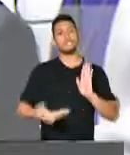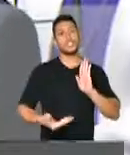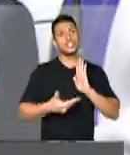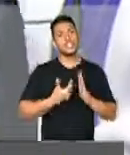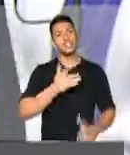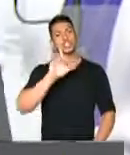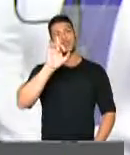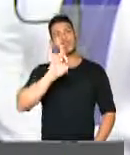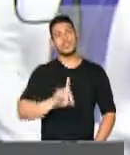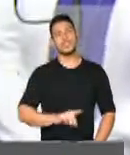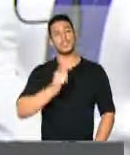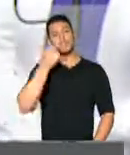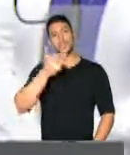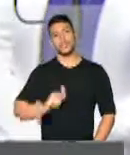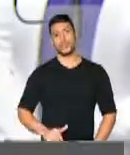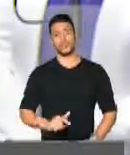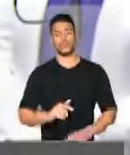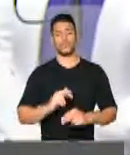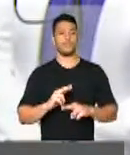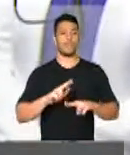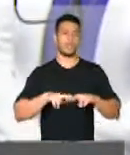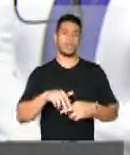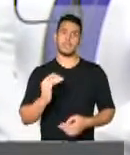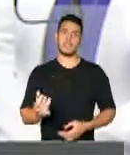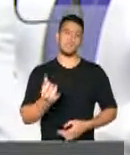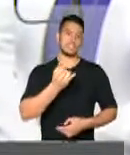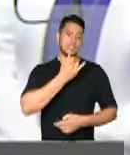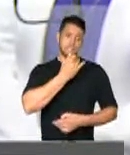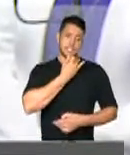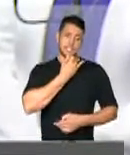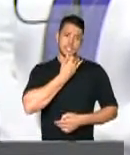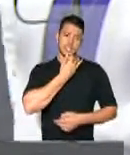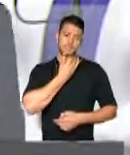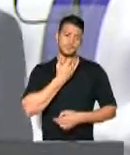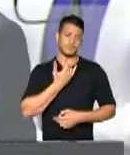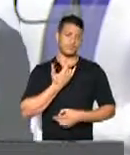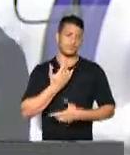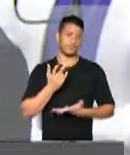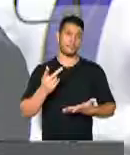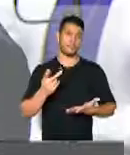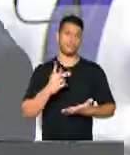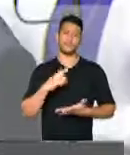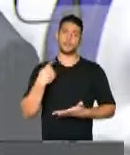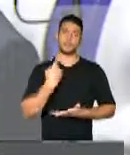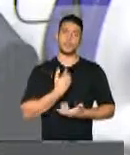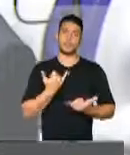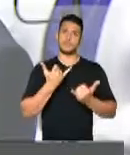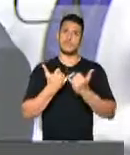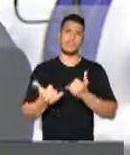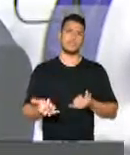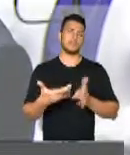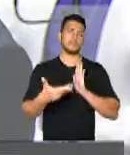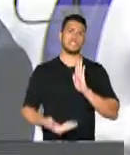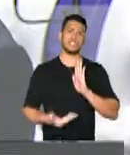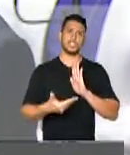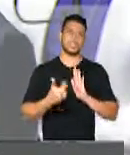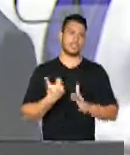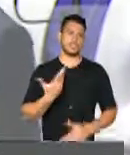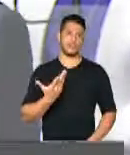direito trabalhista que, vergonhosamente, a Câmara está retirando do